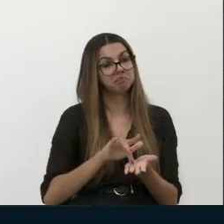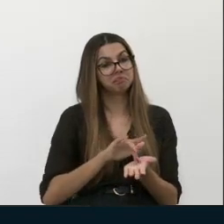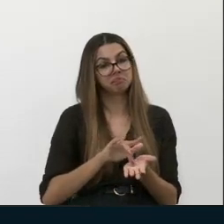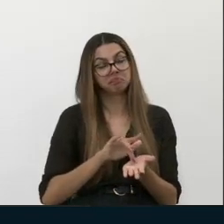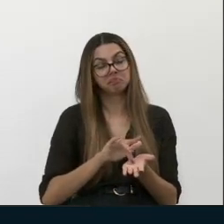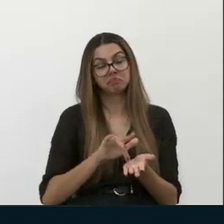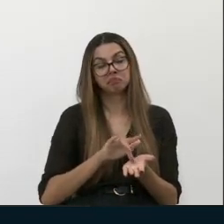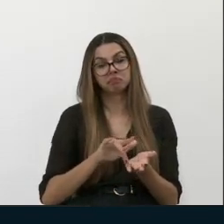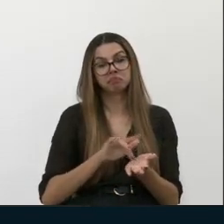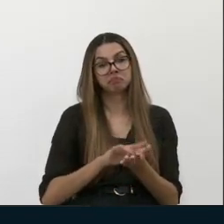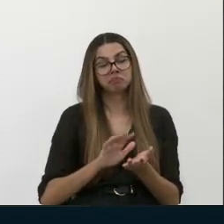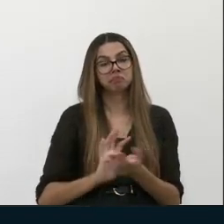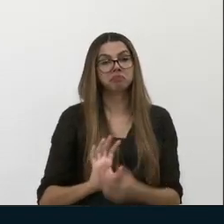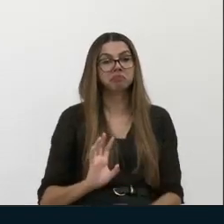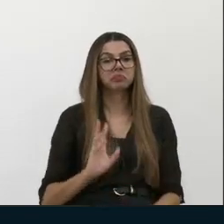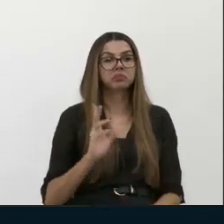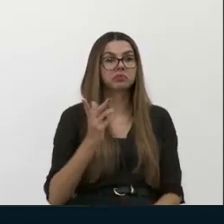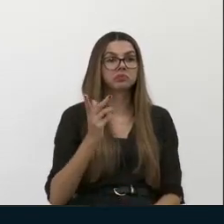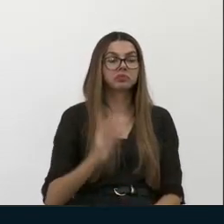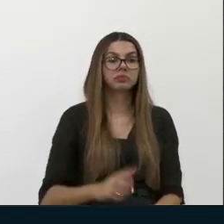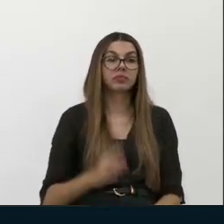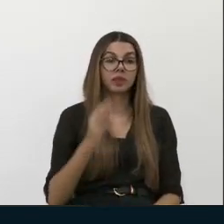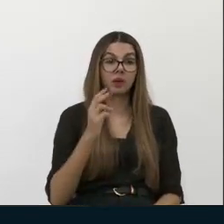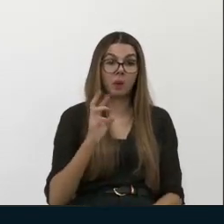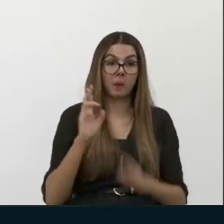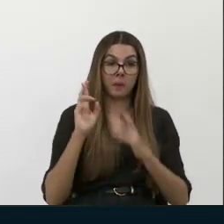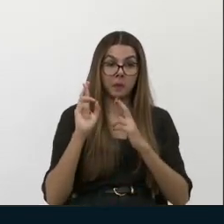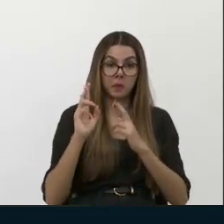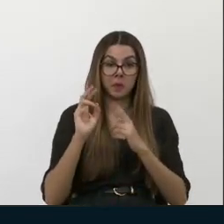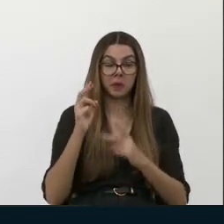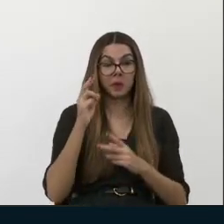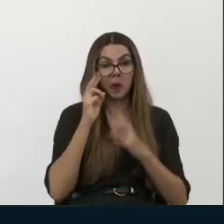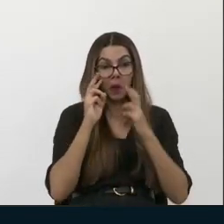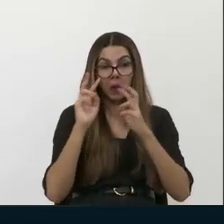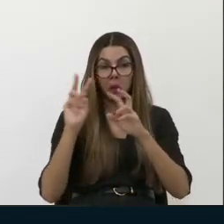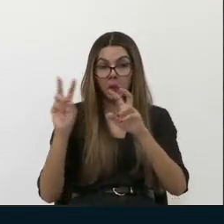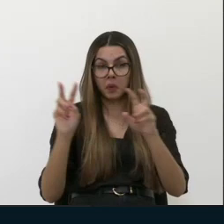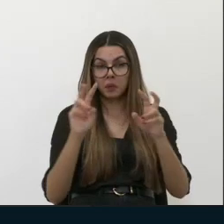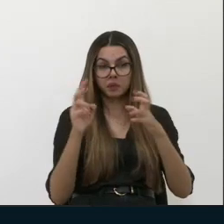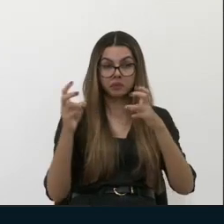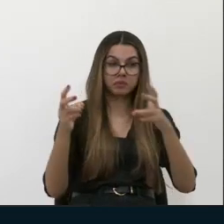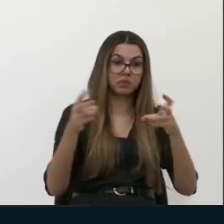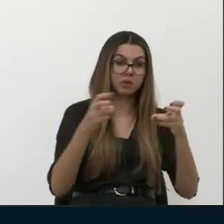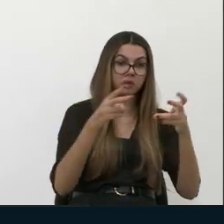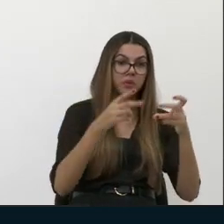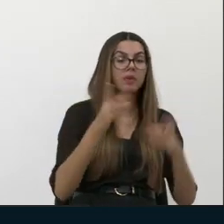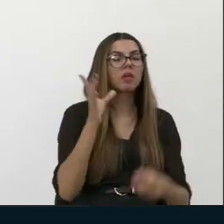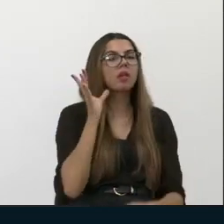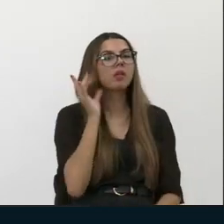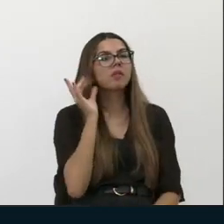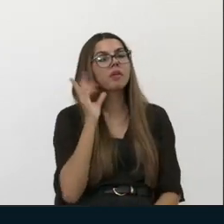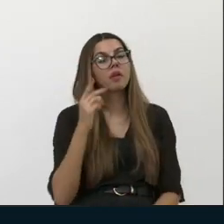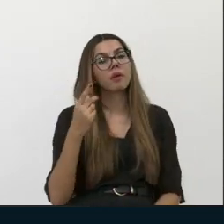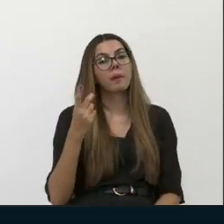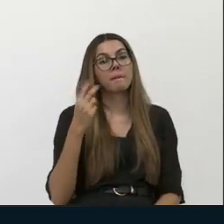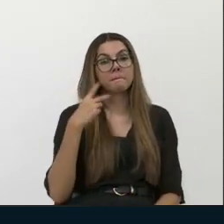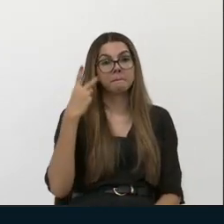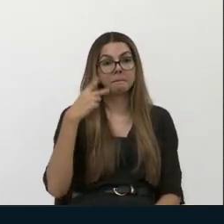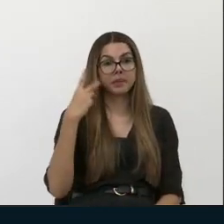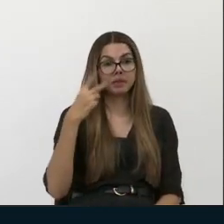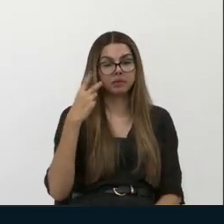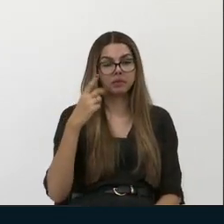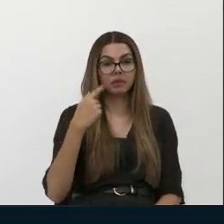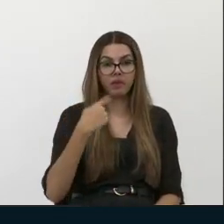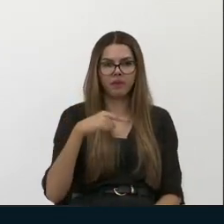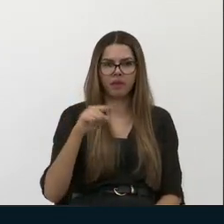está acontecendo. Que espero que ele veja que você, Seminaldo, Alencar, Brinquinho, Rômulo, quem estiver lá,